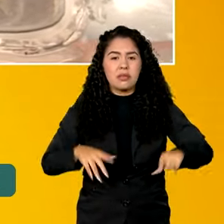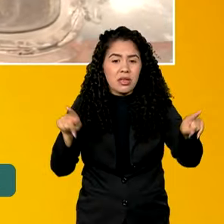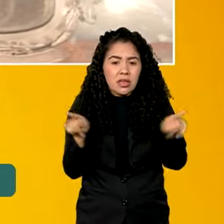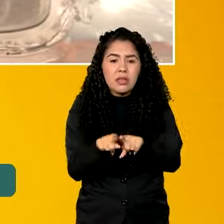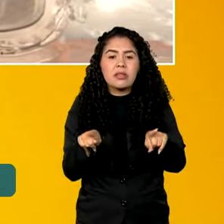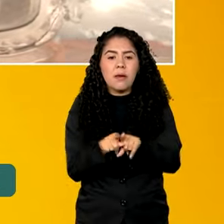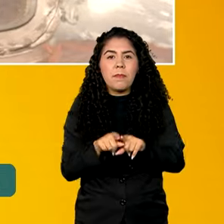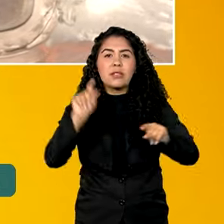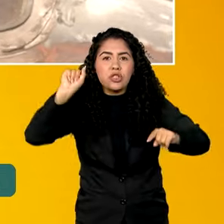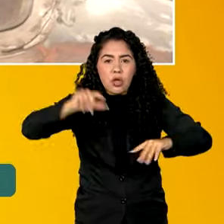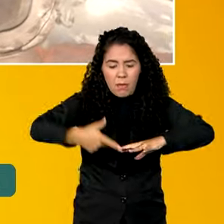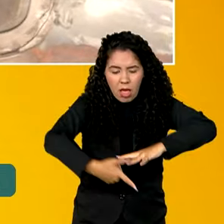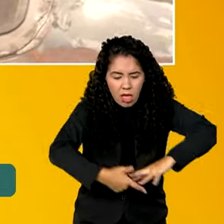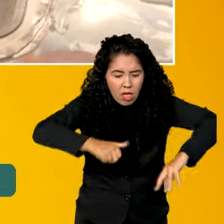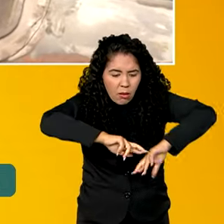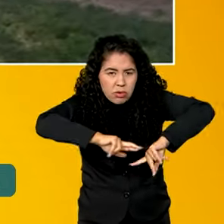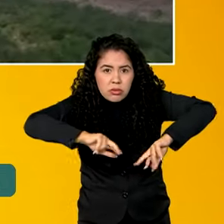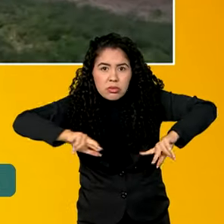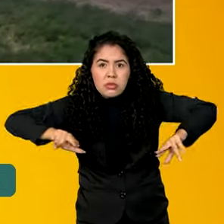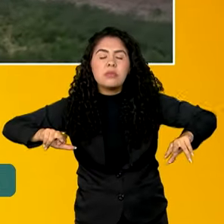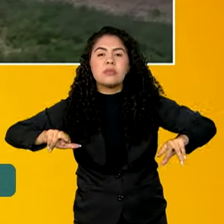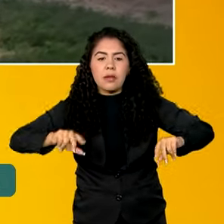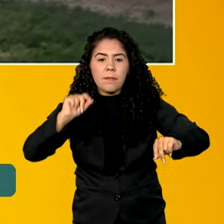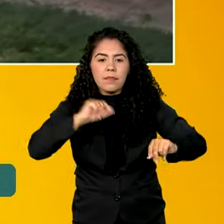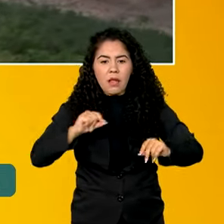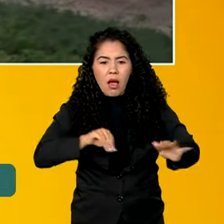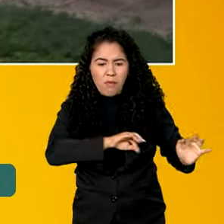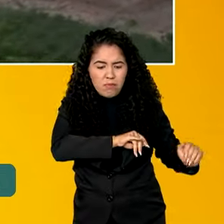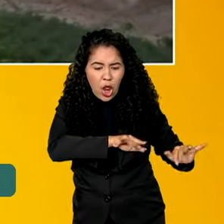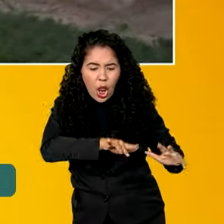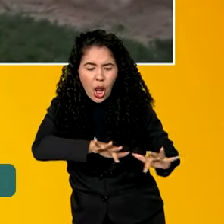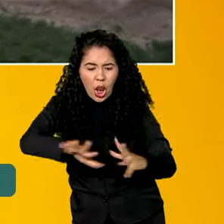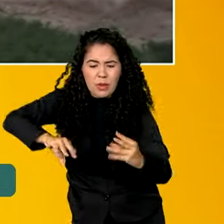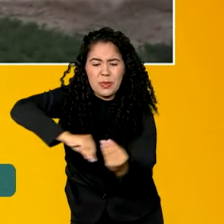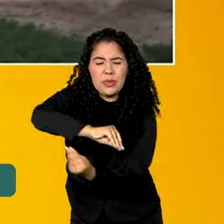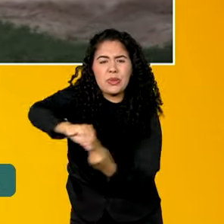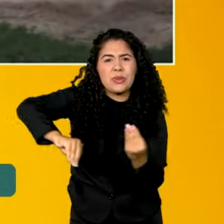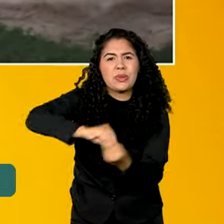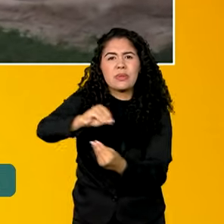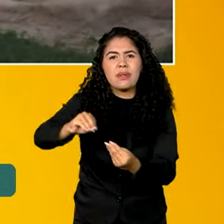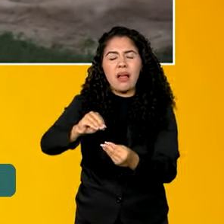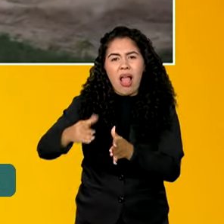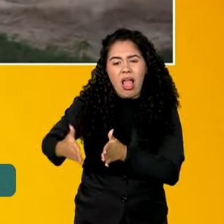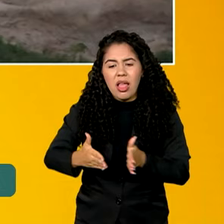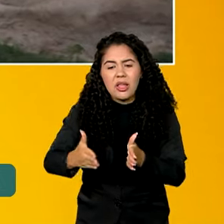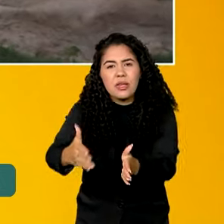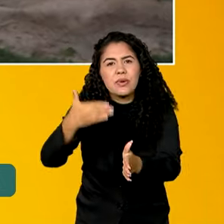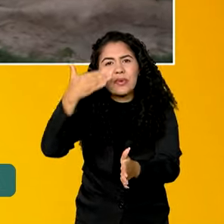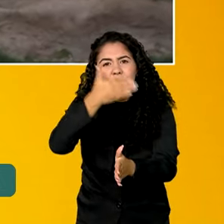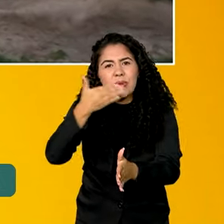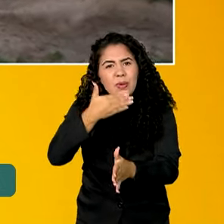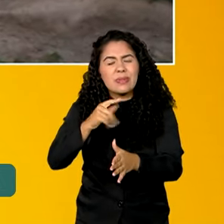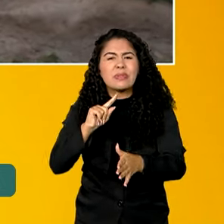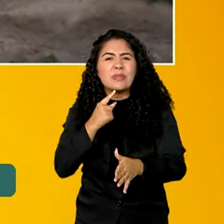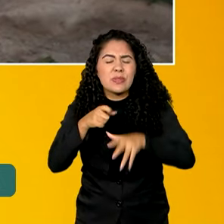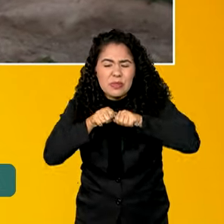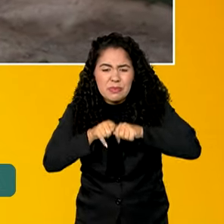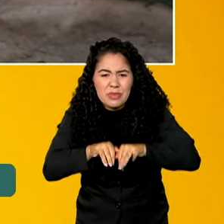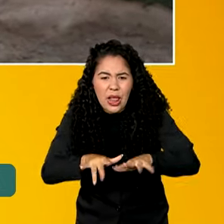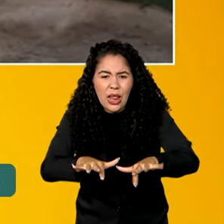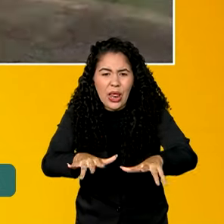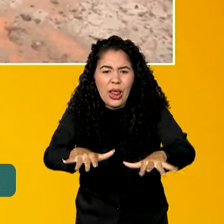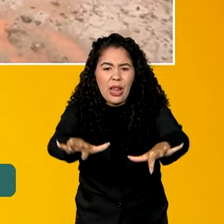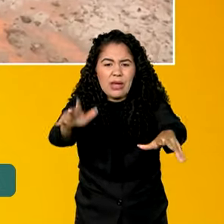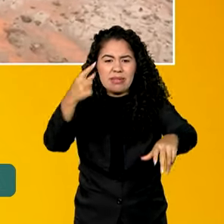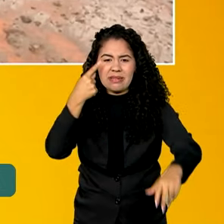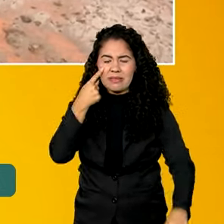rejeitos de mineração foram levados até o Rio Doce e contaminou o rio a partir de Minas Gerais, chegando ao Espírito